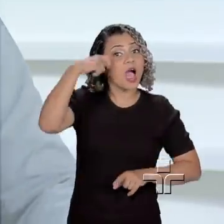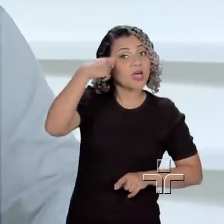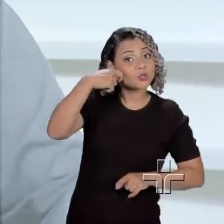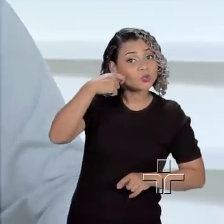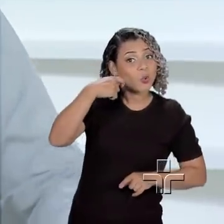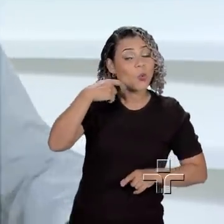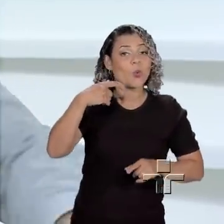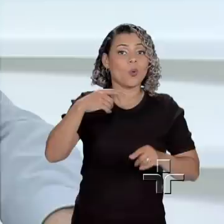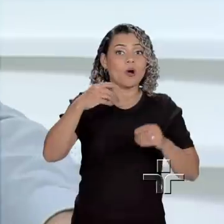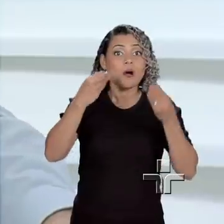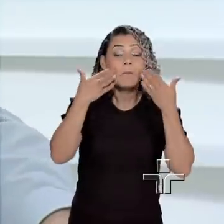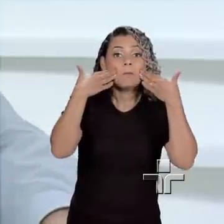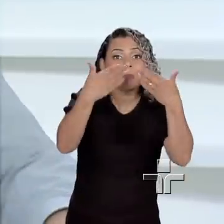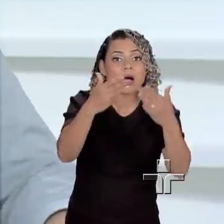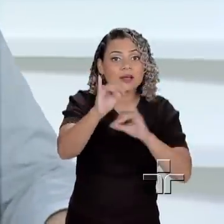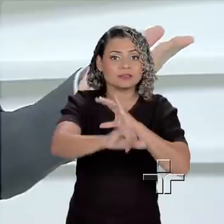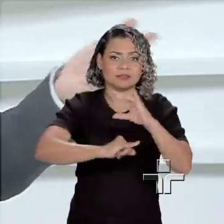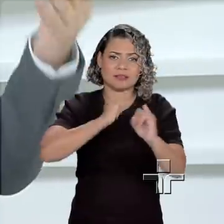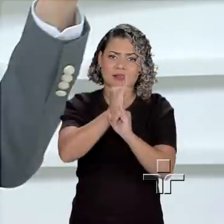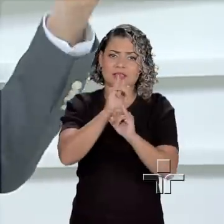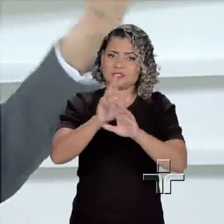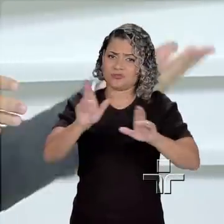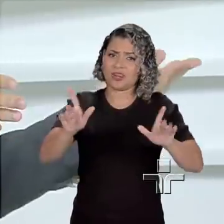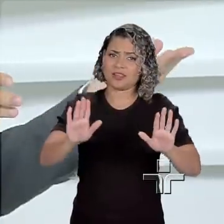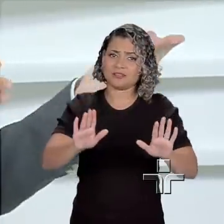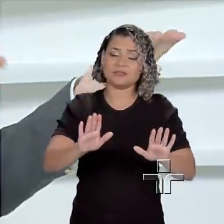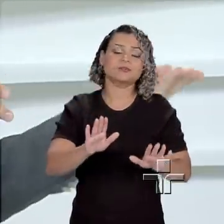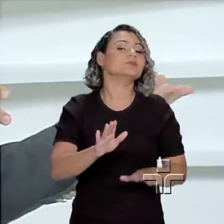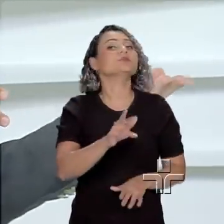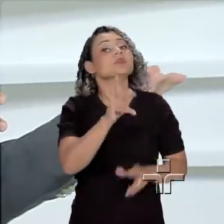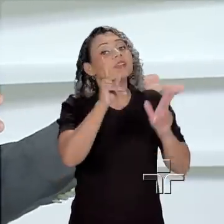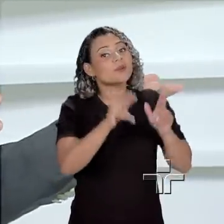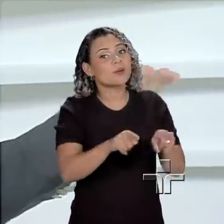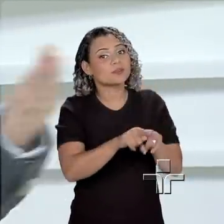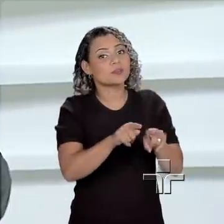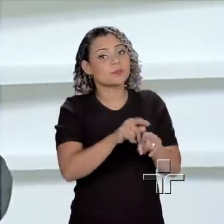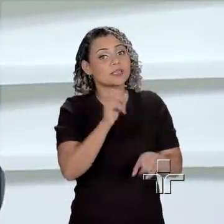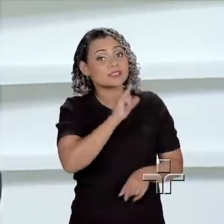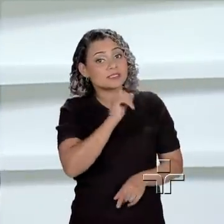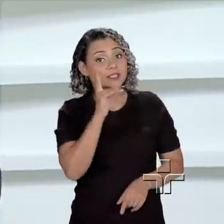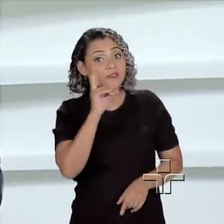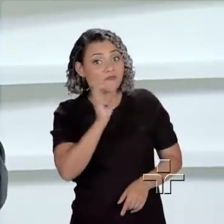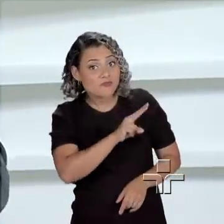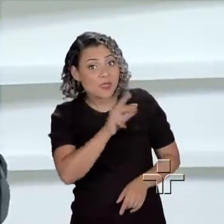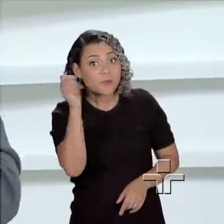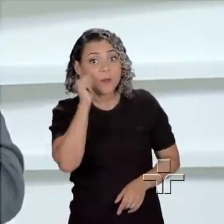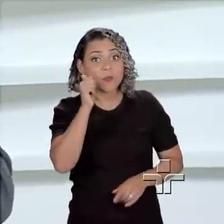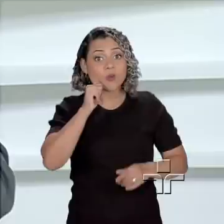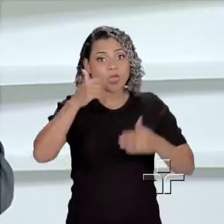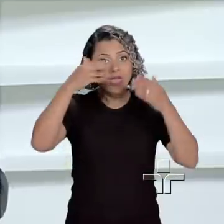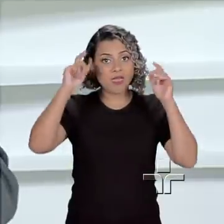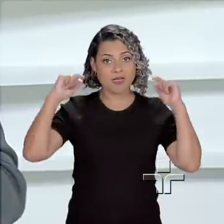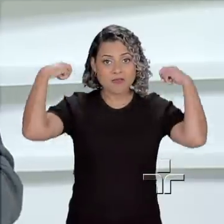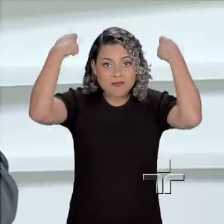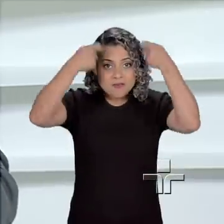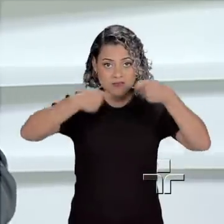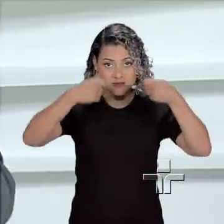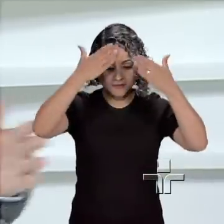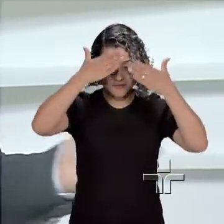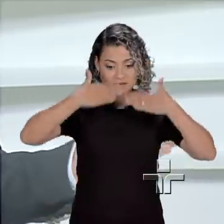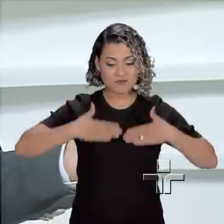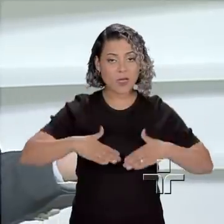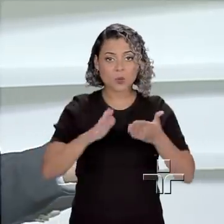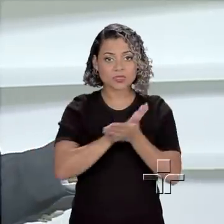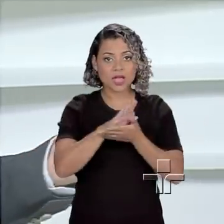tudo. Confundiu tudo, só mas você fez... uma mulher sem véu aqui, vai ofender todos os, sei lá,